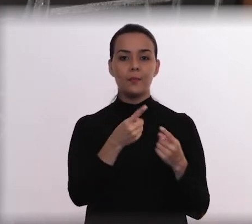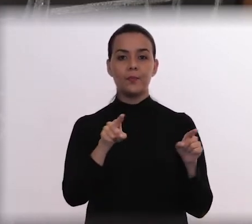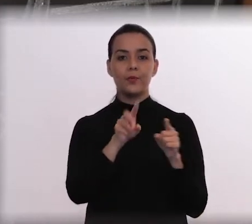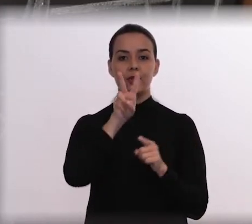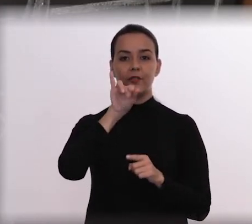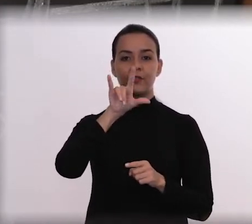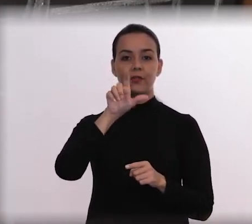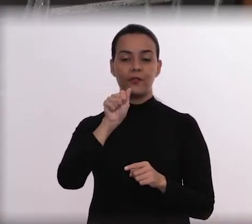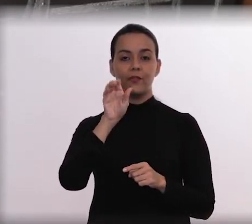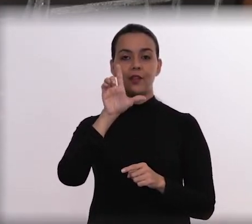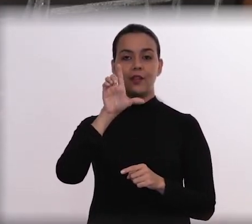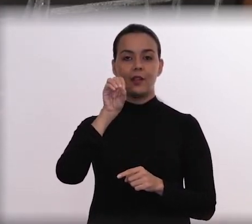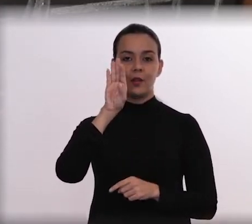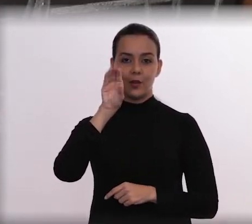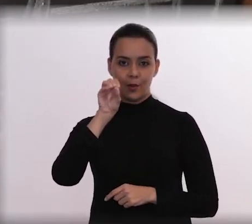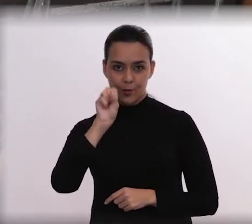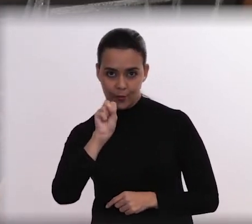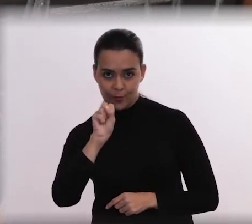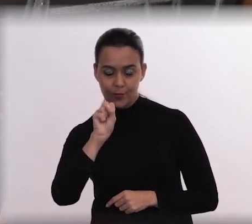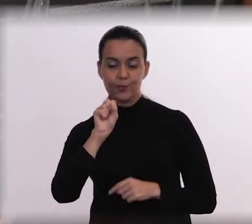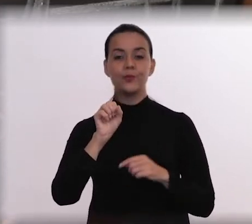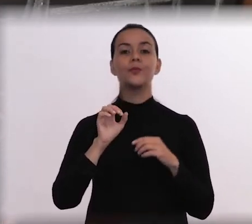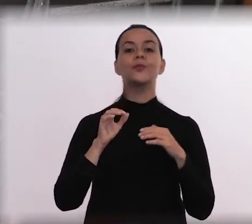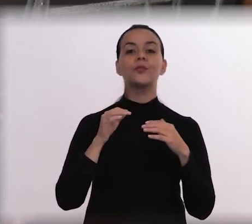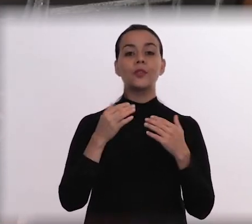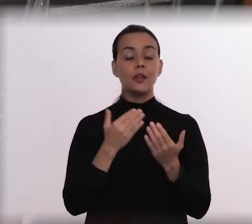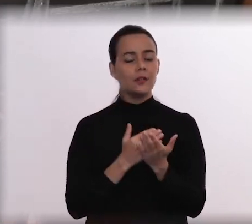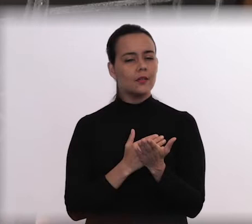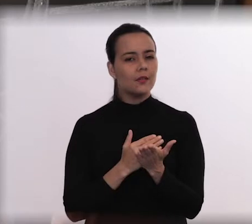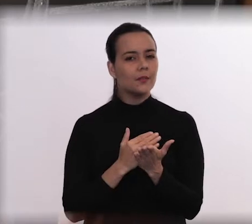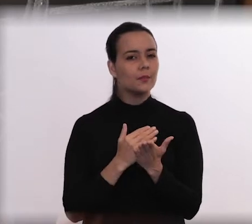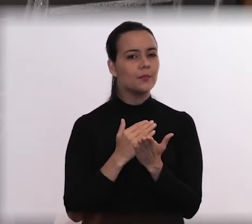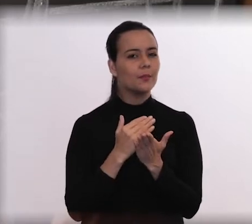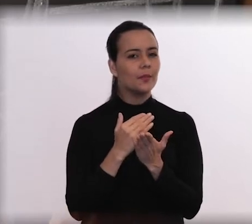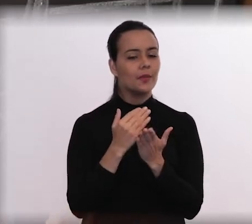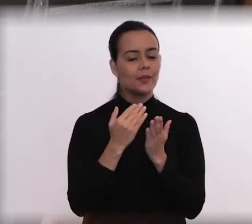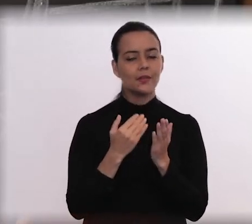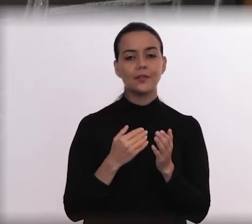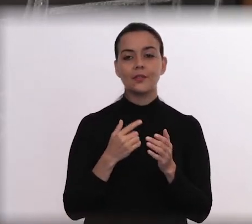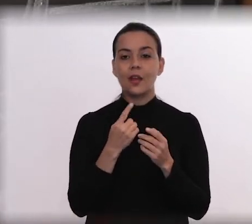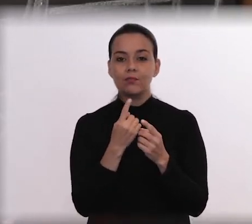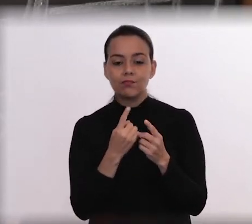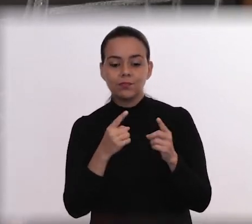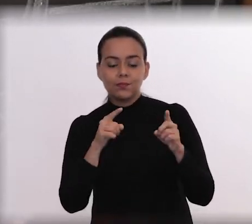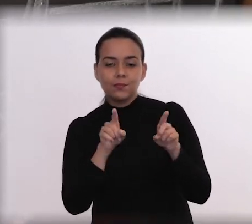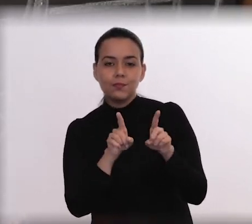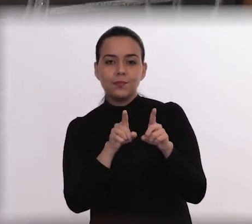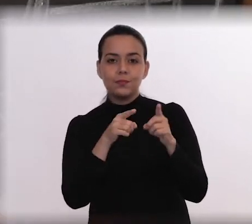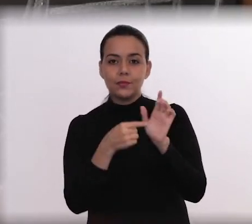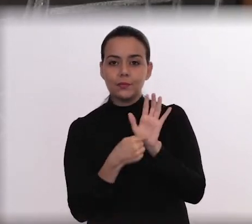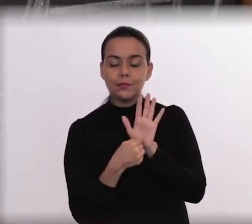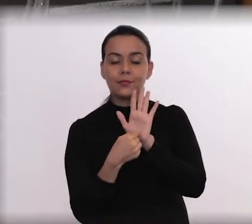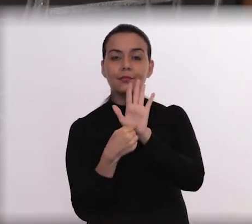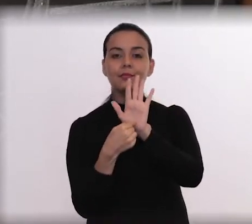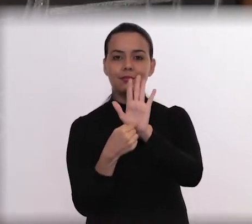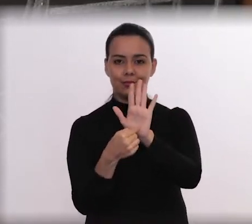Quarteto Simbólico. O Quarteto Simbólico do Villa-Lobos é uma formação instrumental completamente original. É